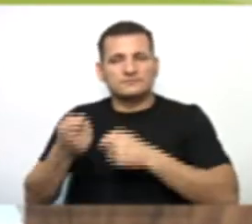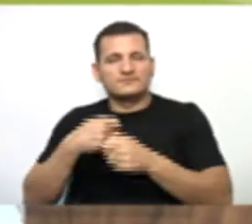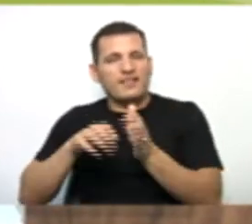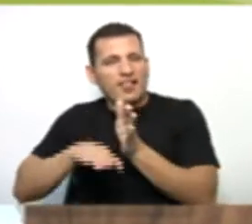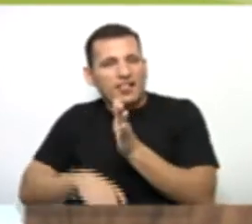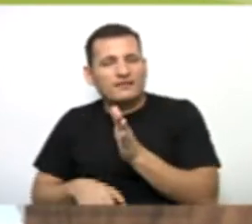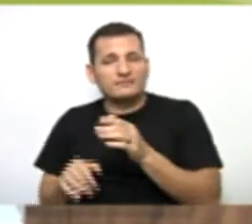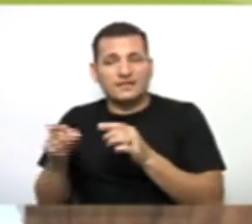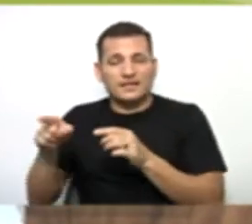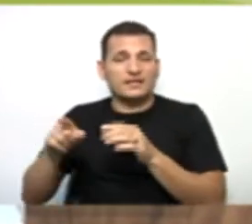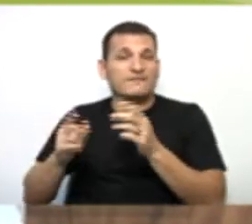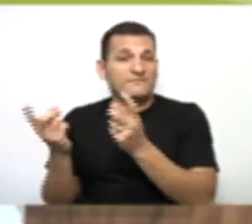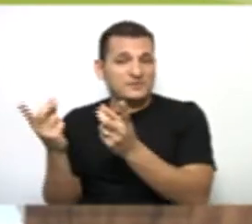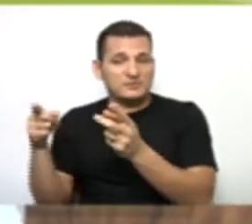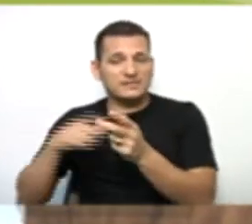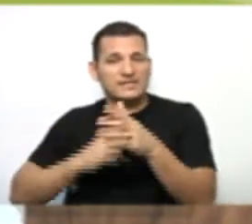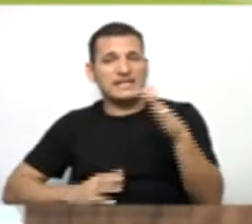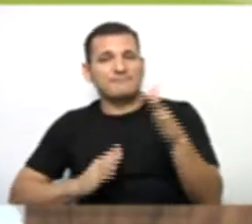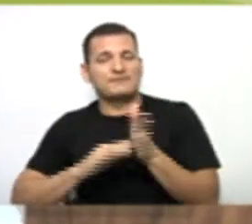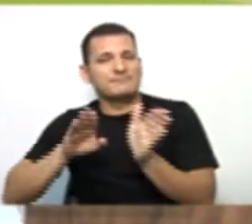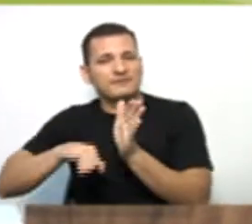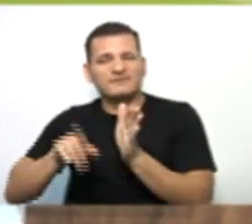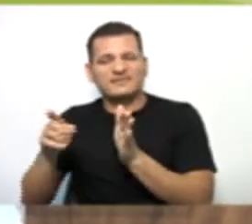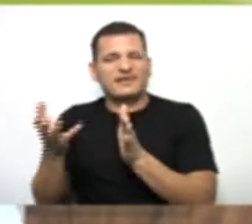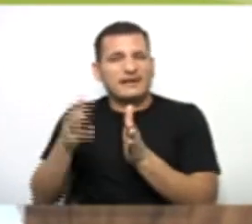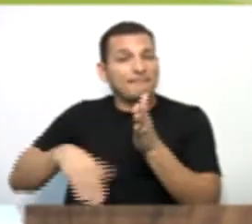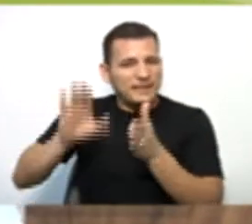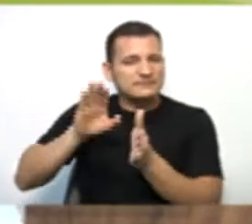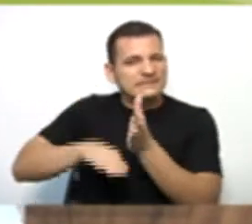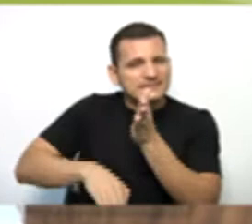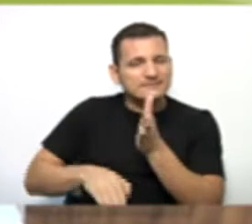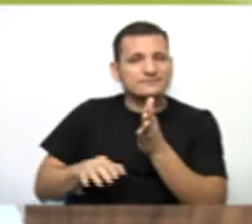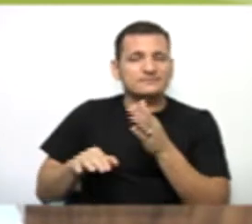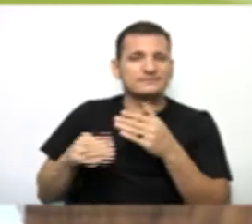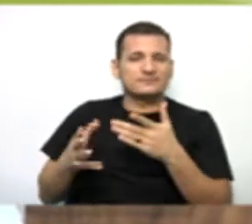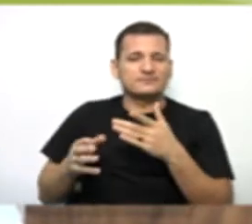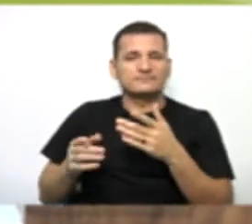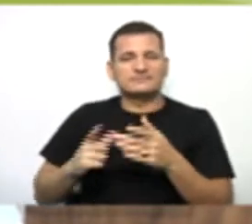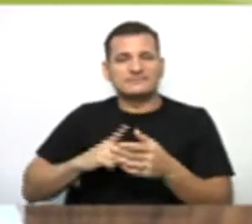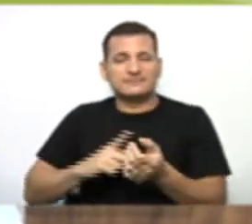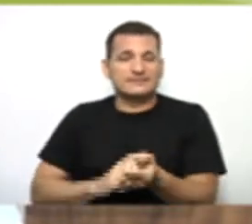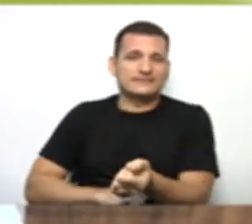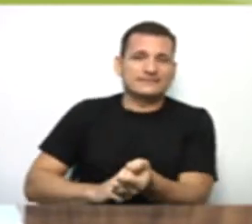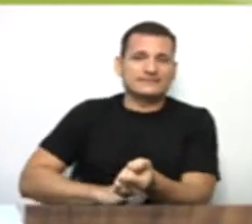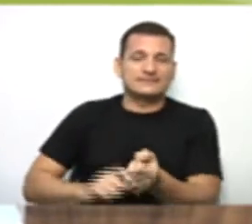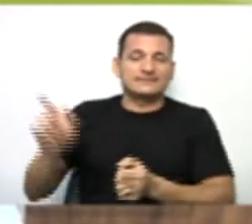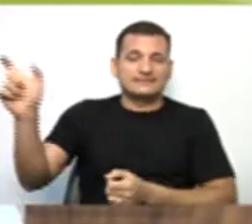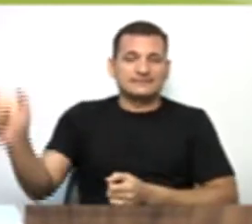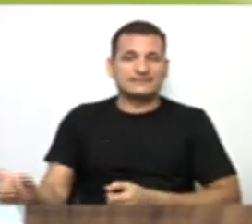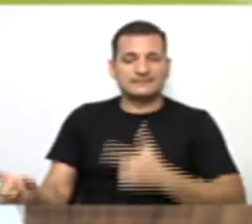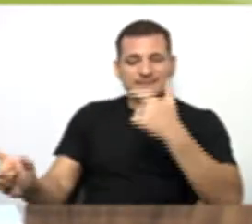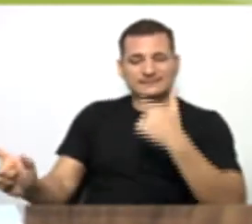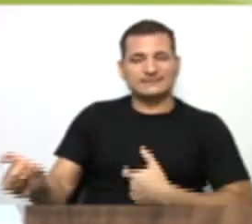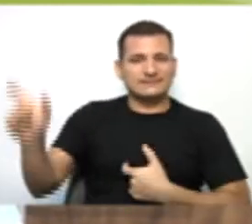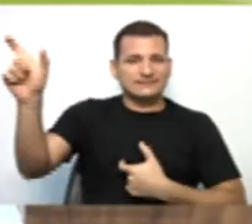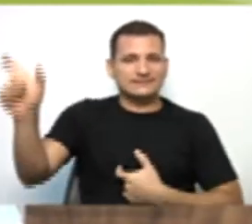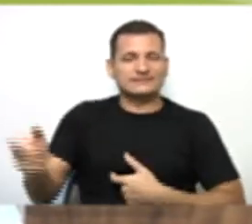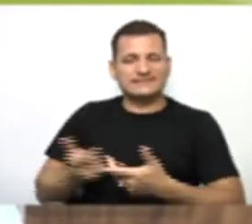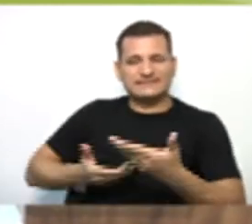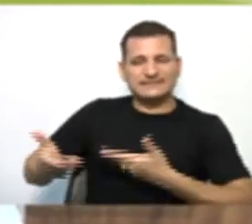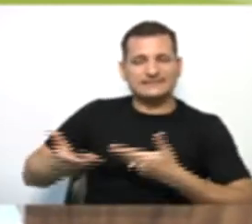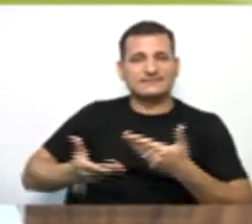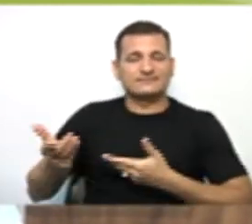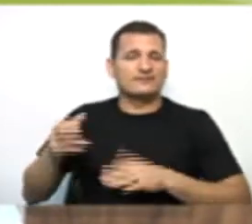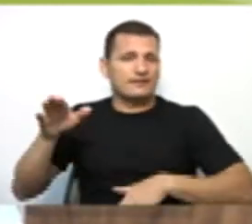tem um limite para ele baixar preço e você quer algo além daquele limite dele. Então, fica uma tensão entre cliente e vendedor. E às